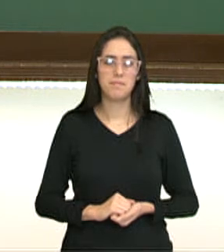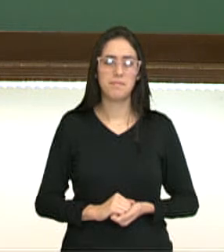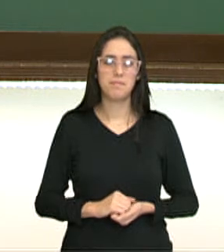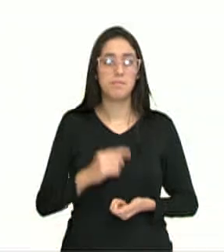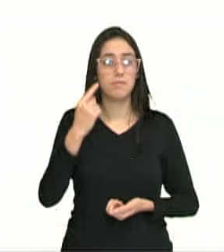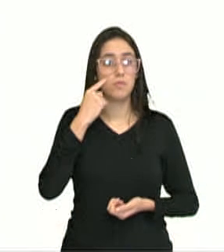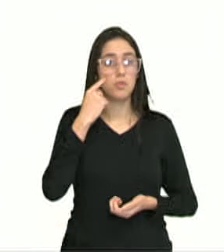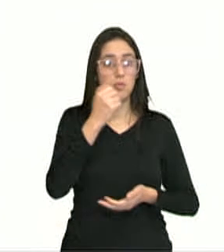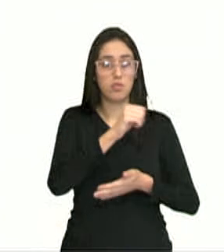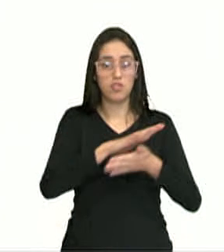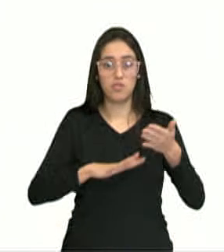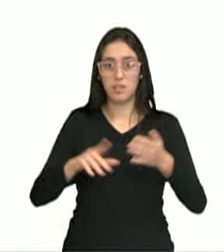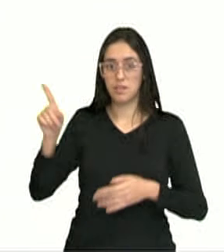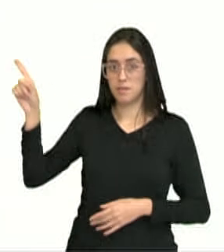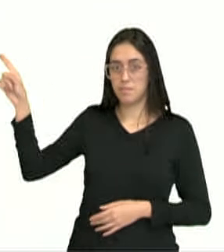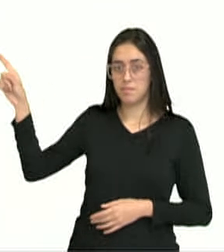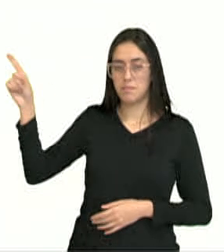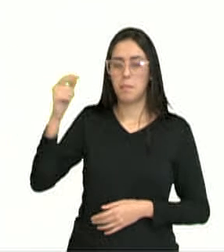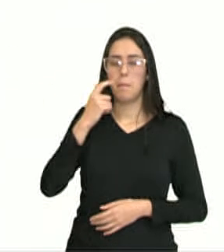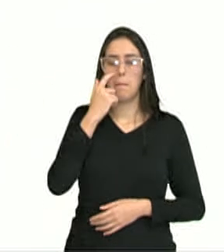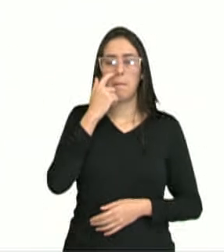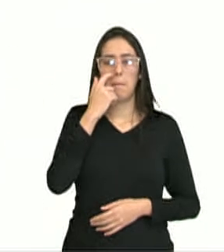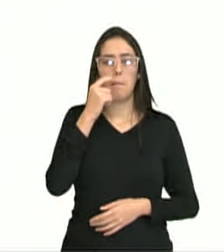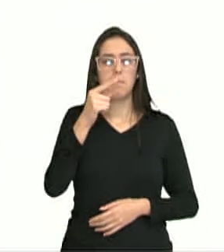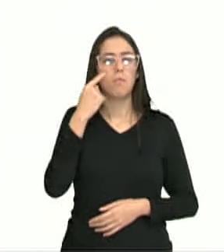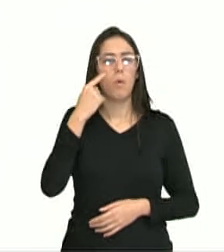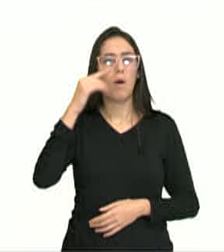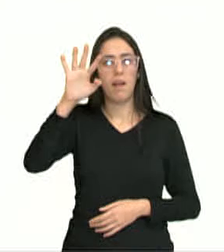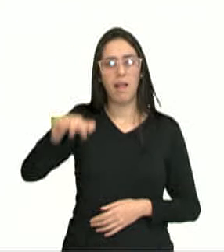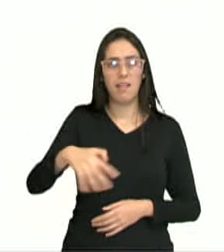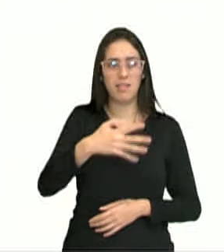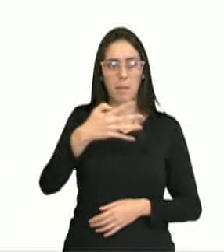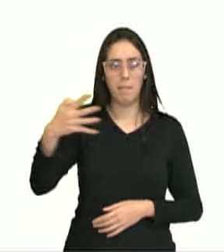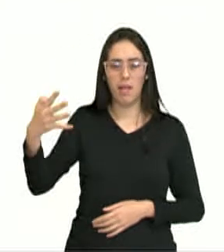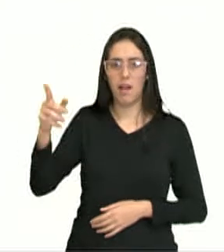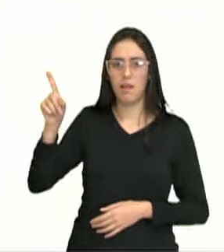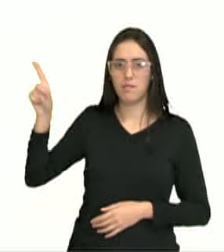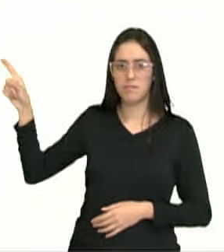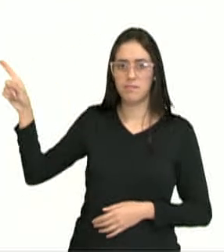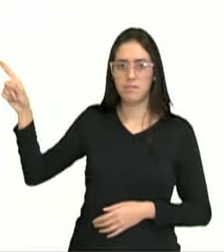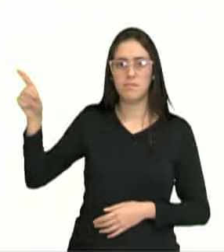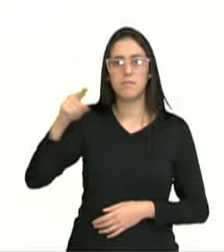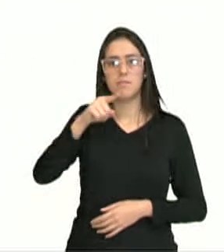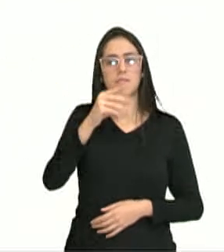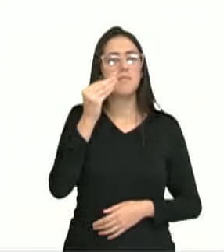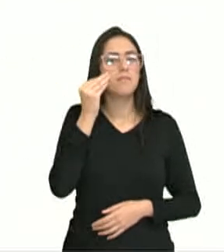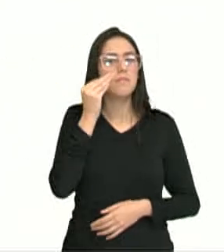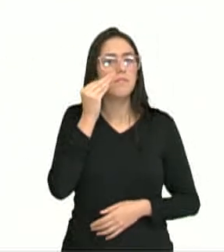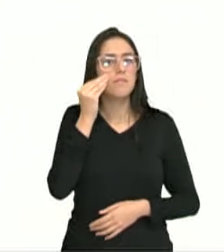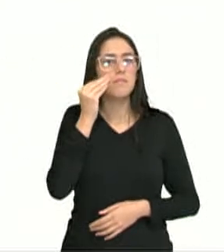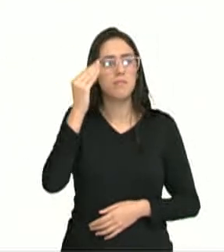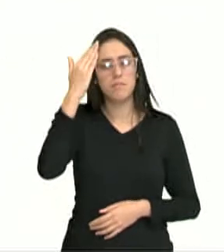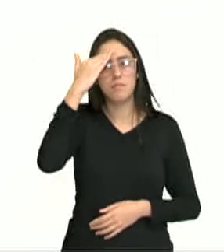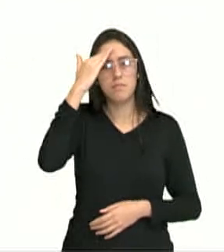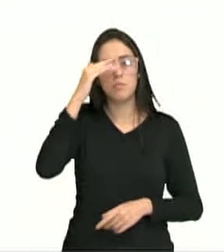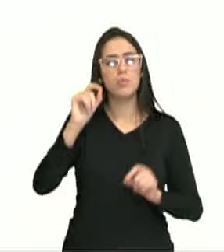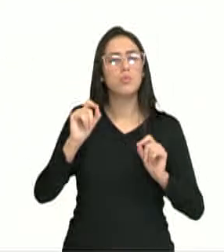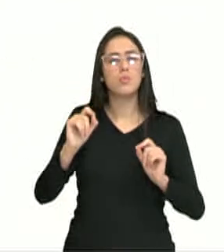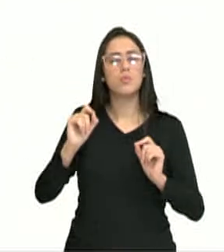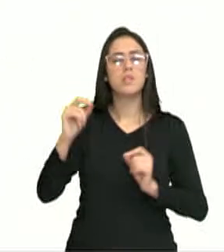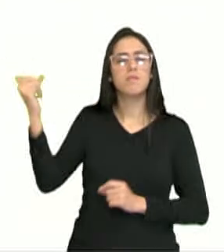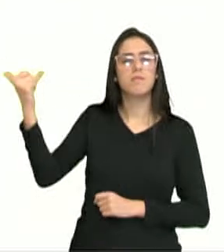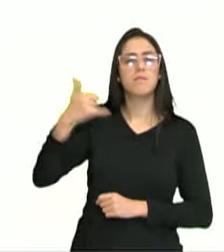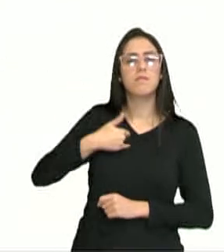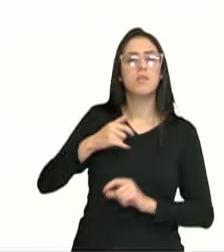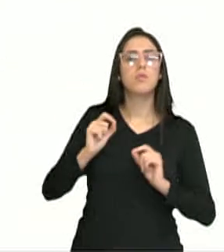Olha a atividade aqui, ó. Observem a tabela aqui, associe justamente o que está sendo solicitado no